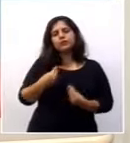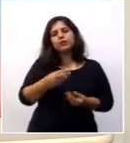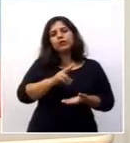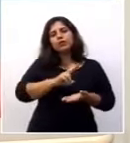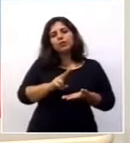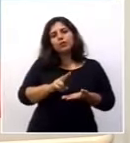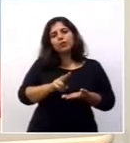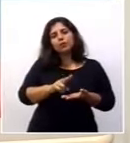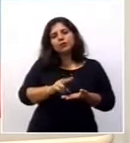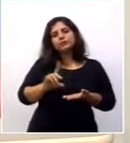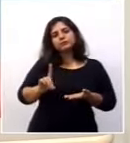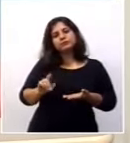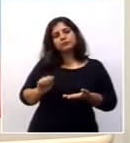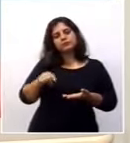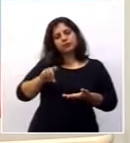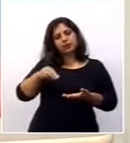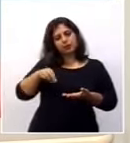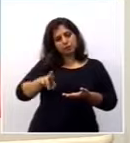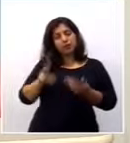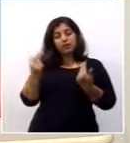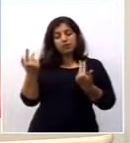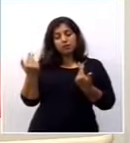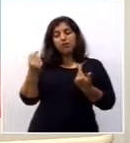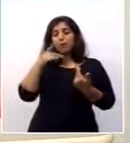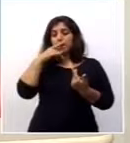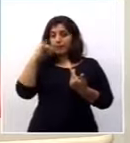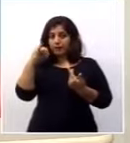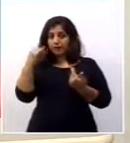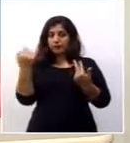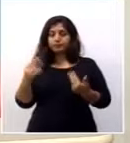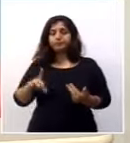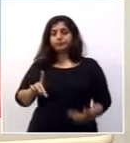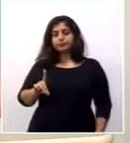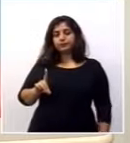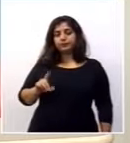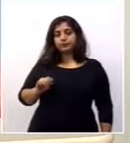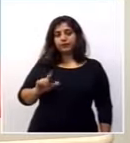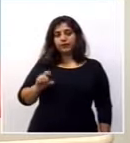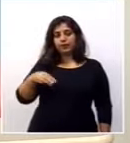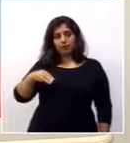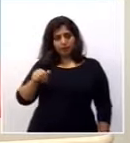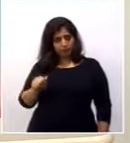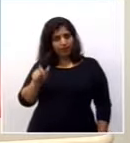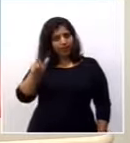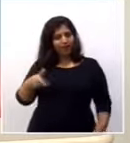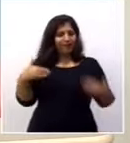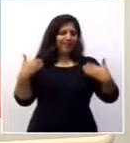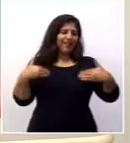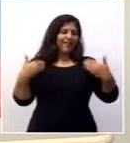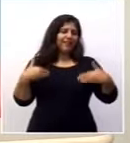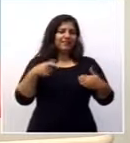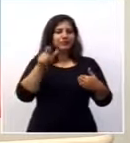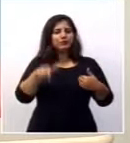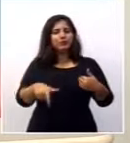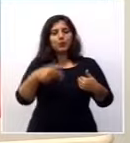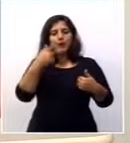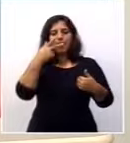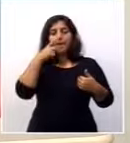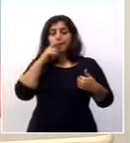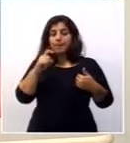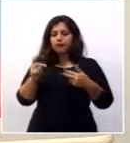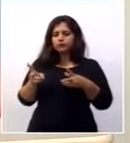de Dalma, em homenagem ao seu pai. Dalma era uma criança muito alegre, só que os pais